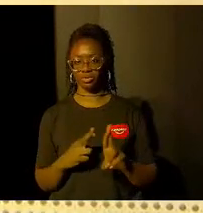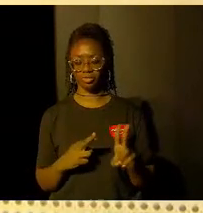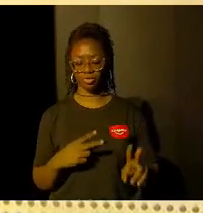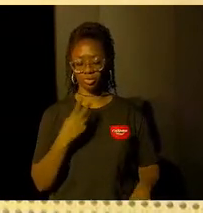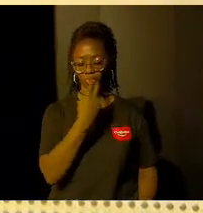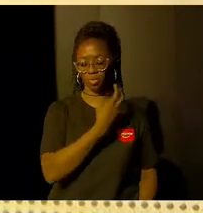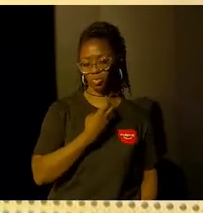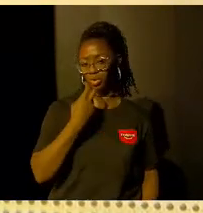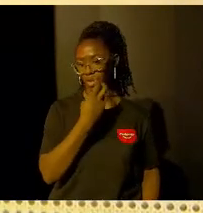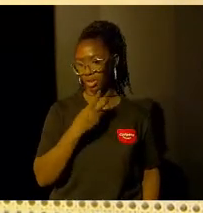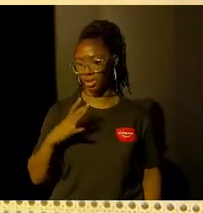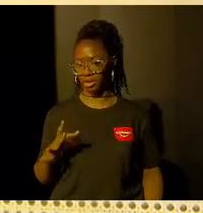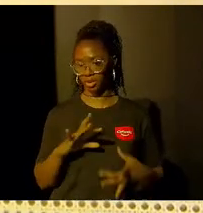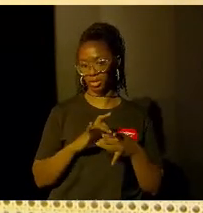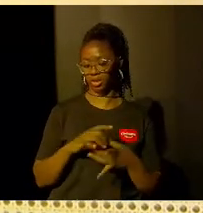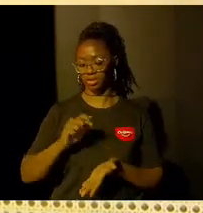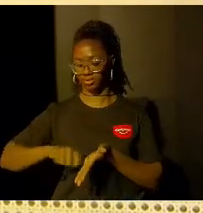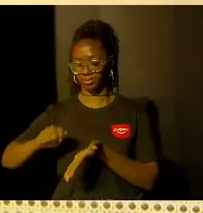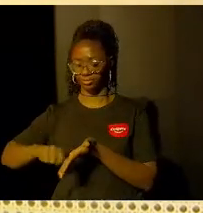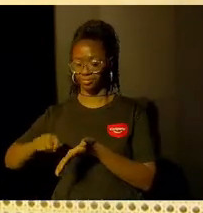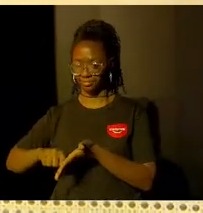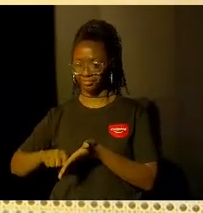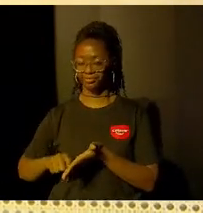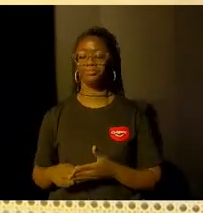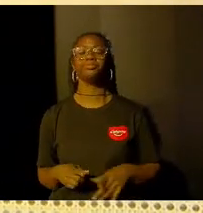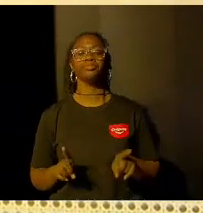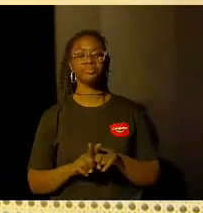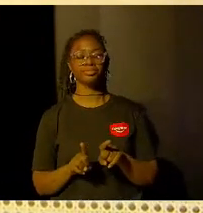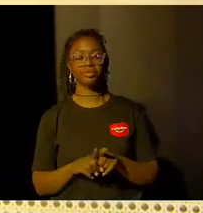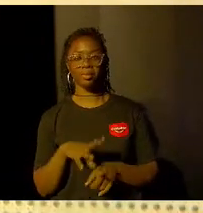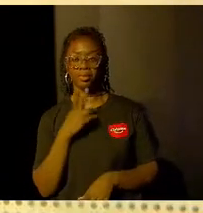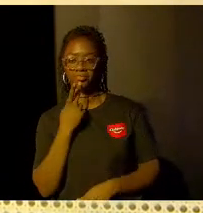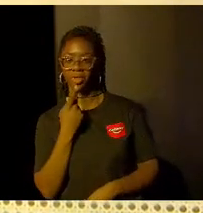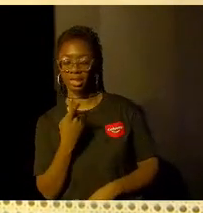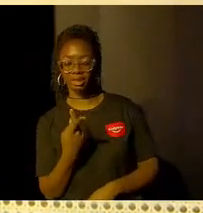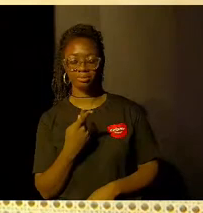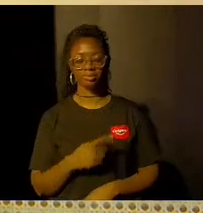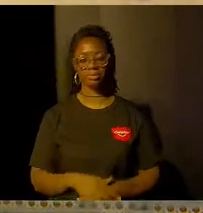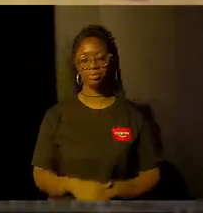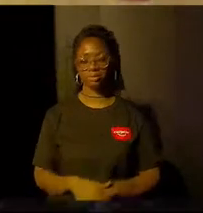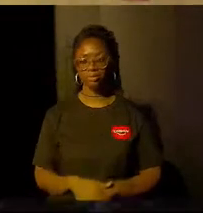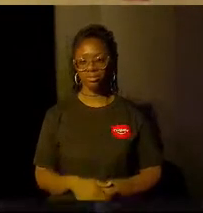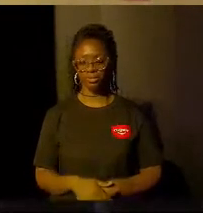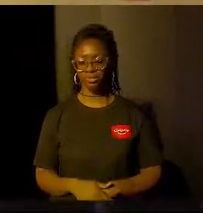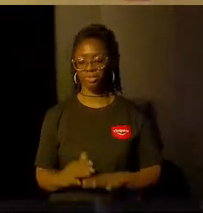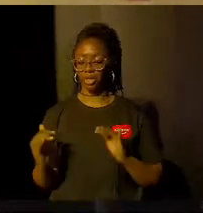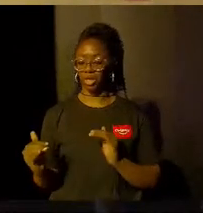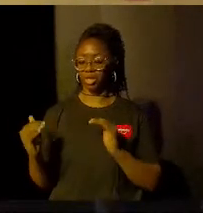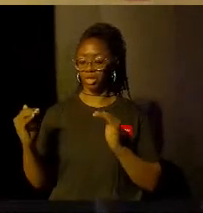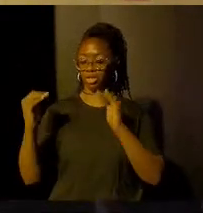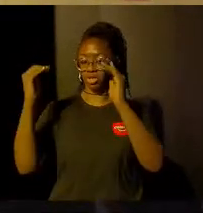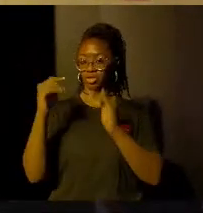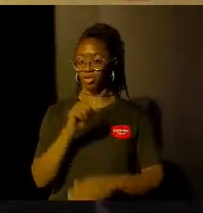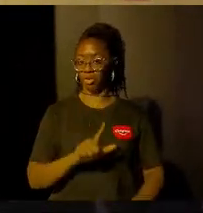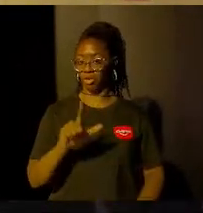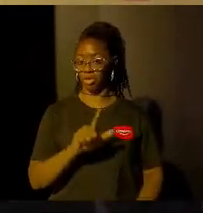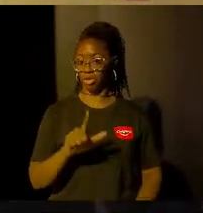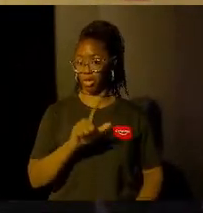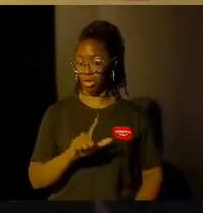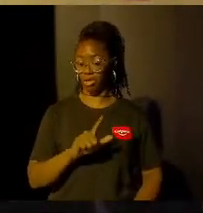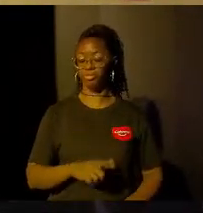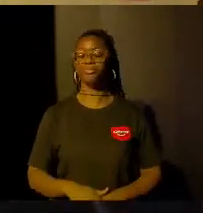oralidade e a escrita a gente falou de eletismo na literatura